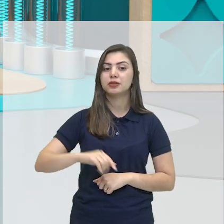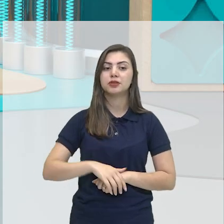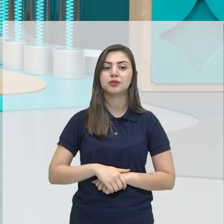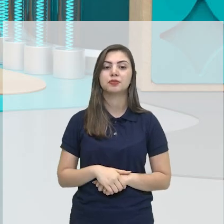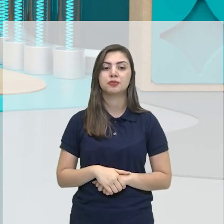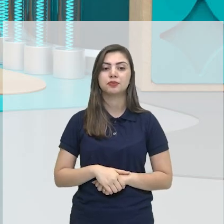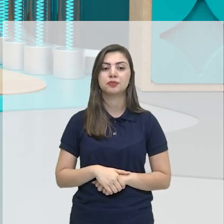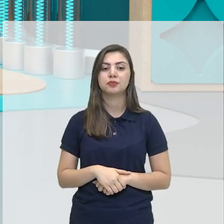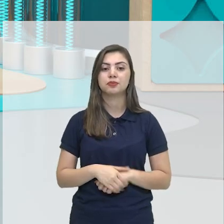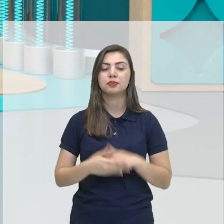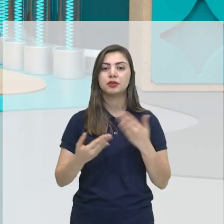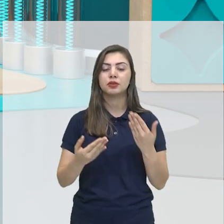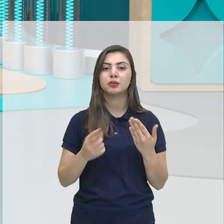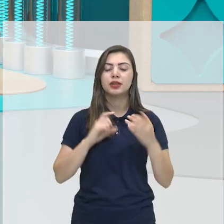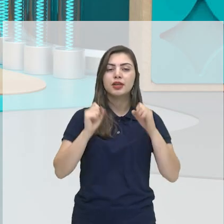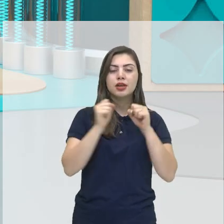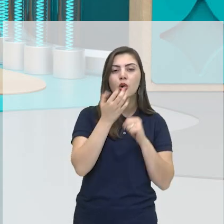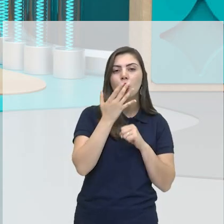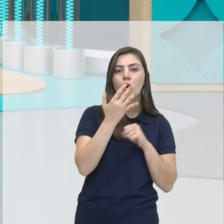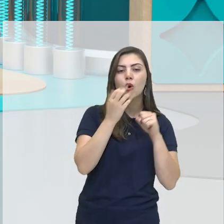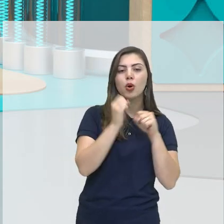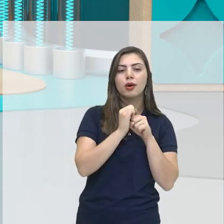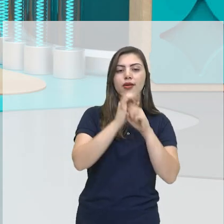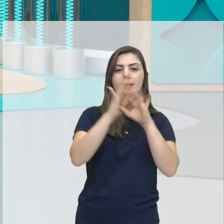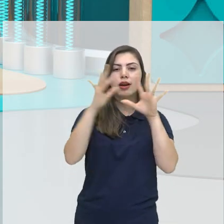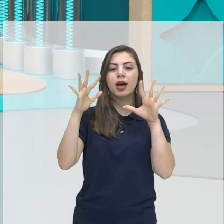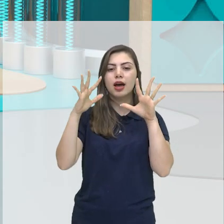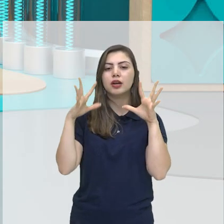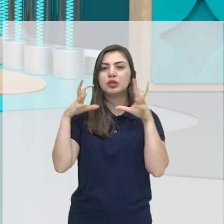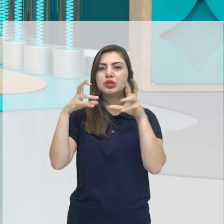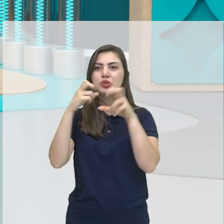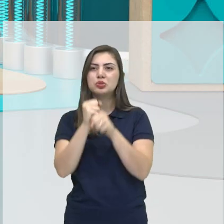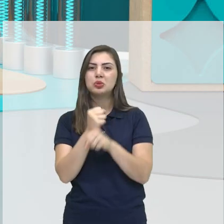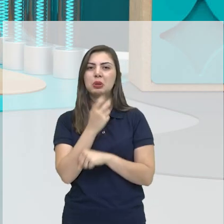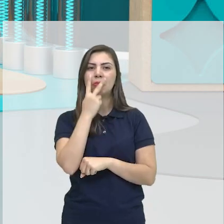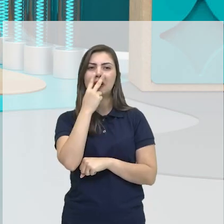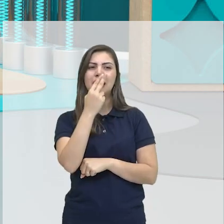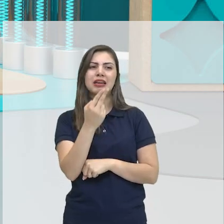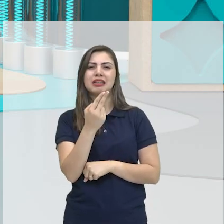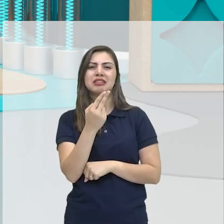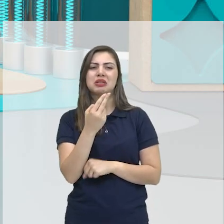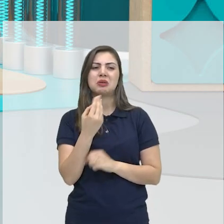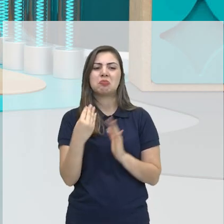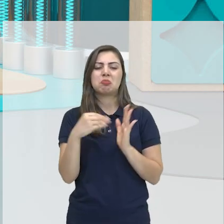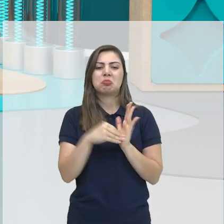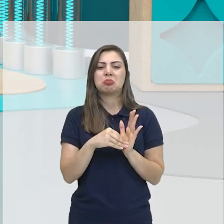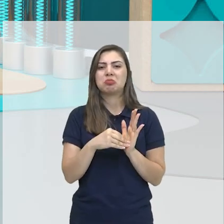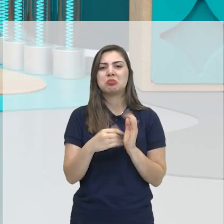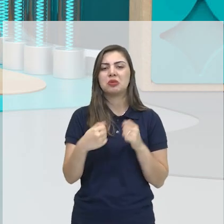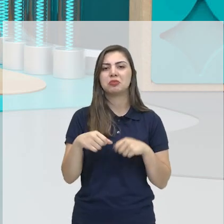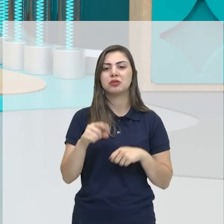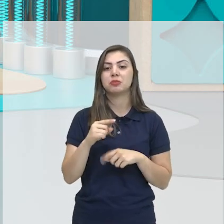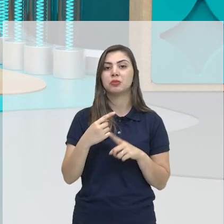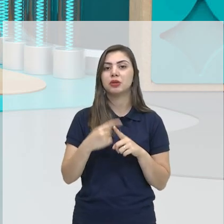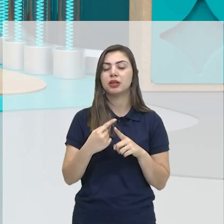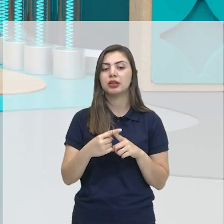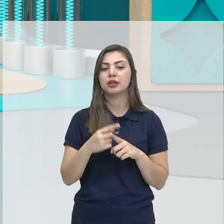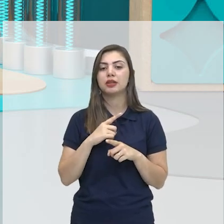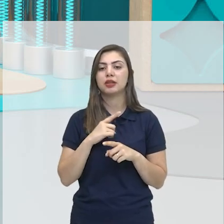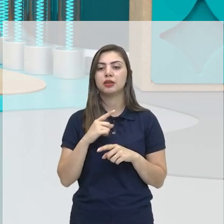característica é a Renúncia à